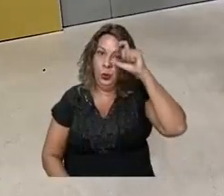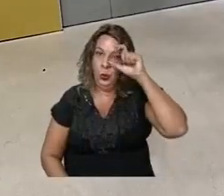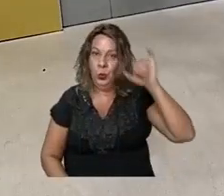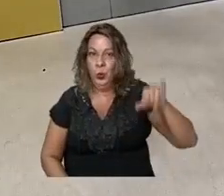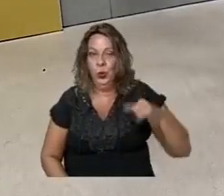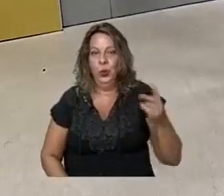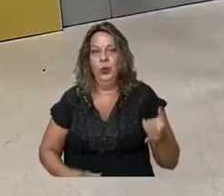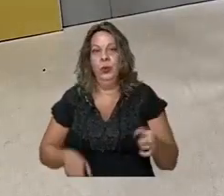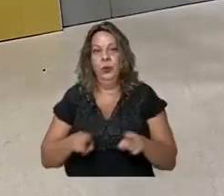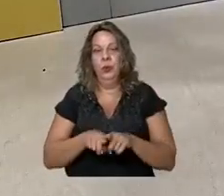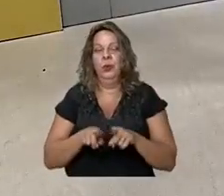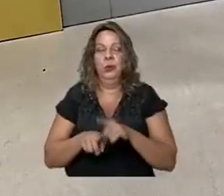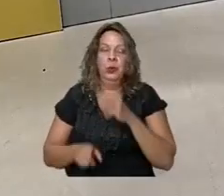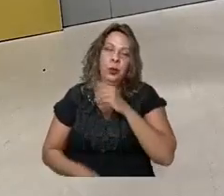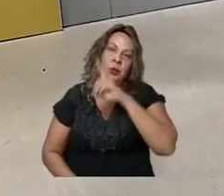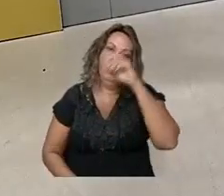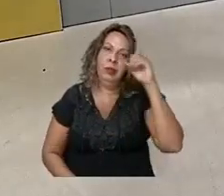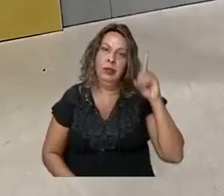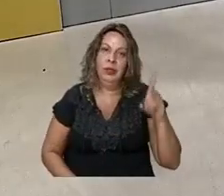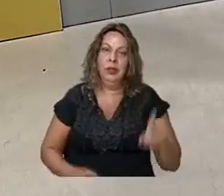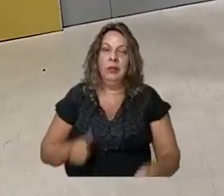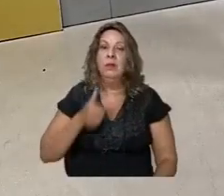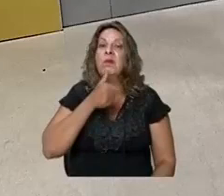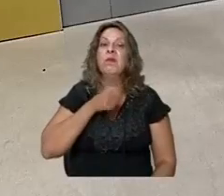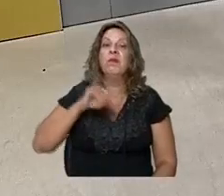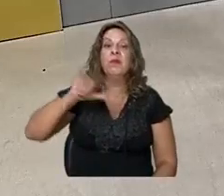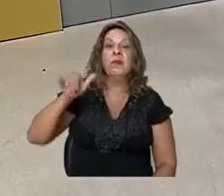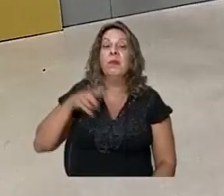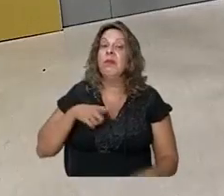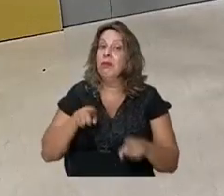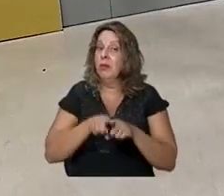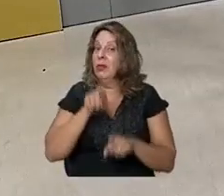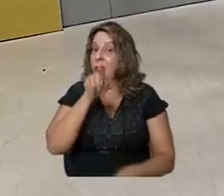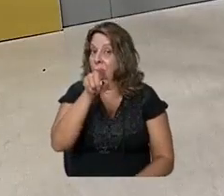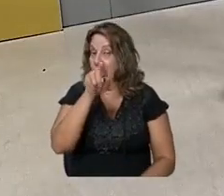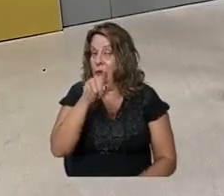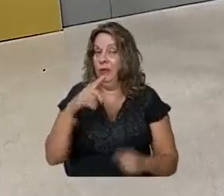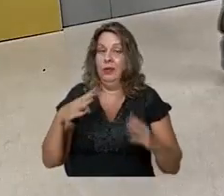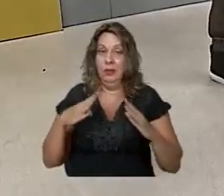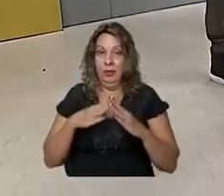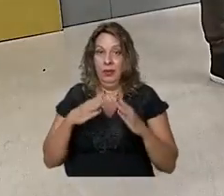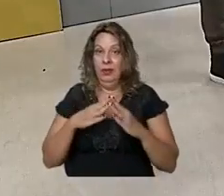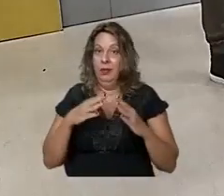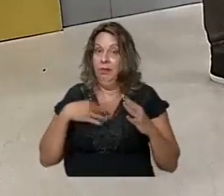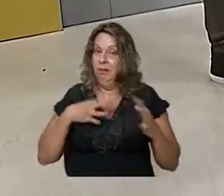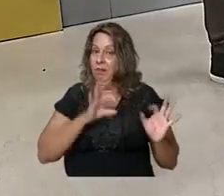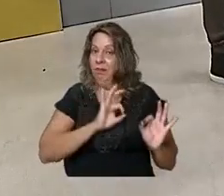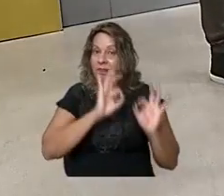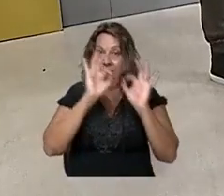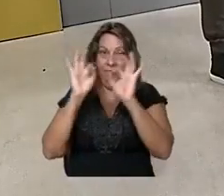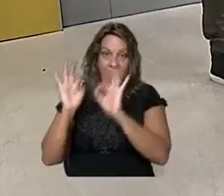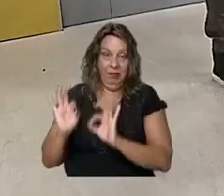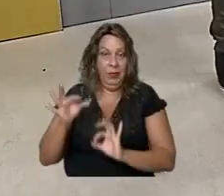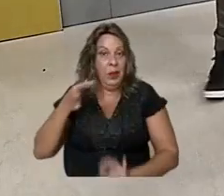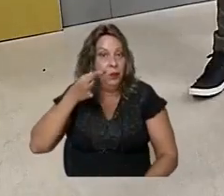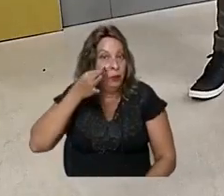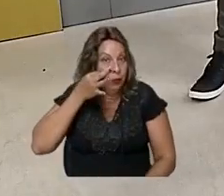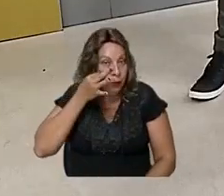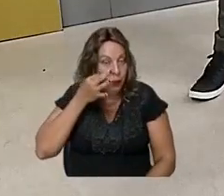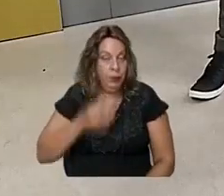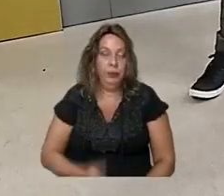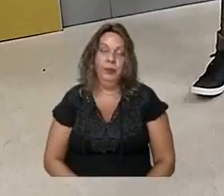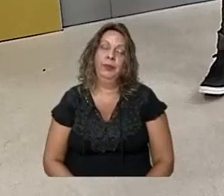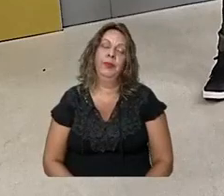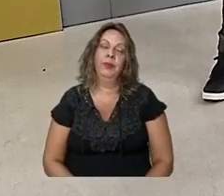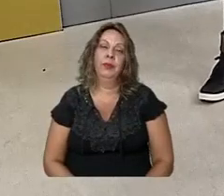minha querida Jaque Cruz. Bom dia para você que tá aí ligadíssimo com a gente ao vivaço. Aqui estamos. É isso aí. Bom dia para os nossos